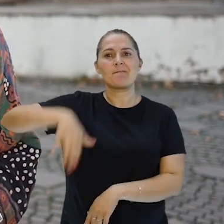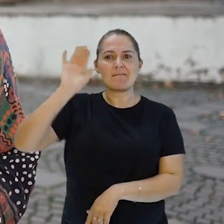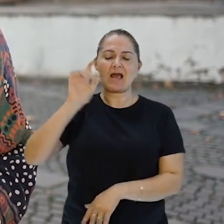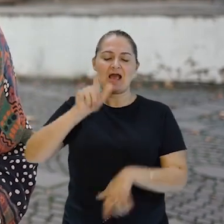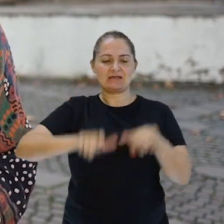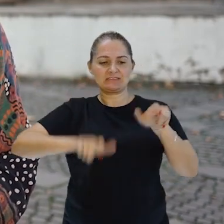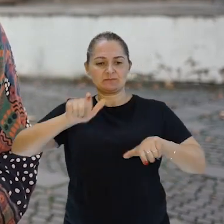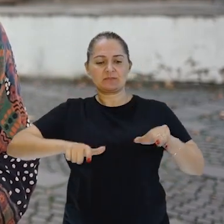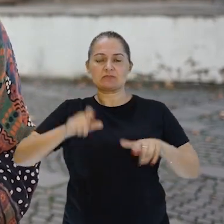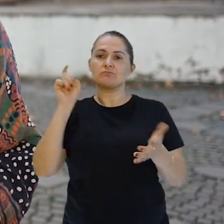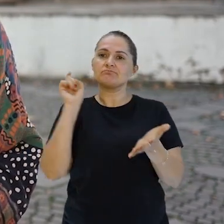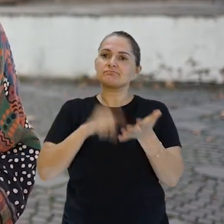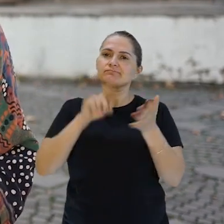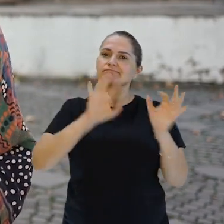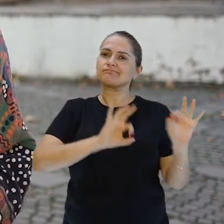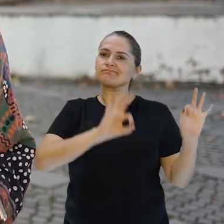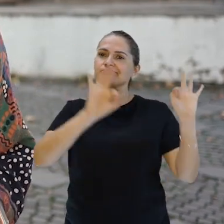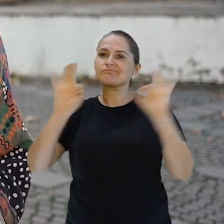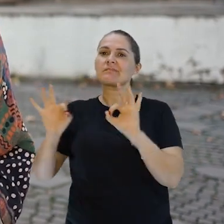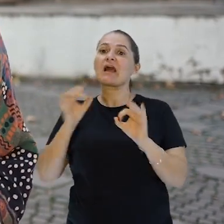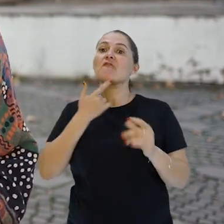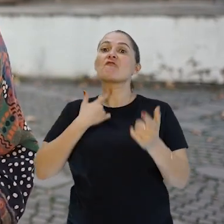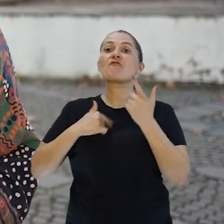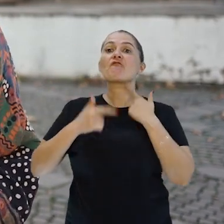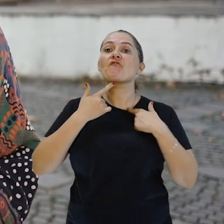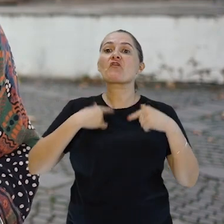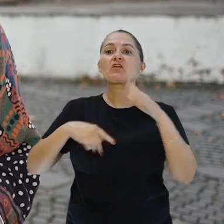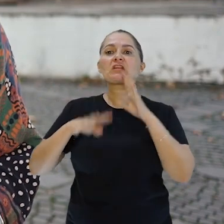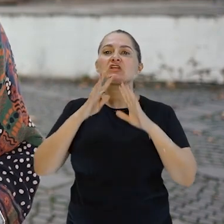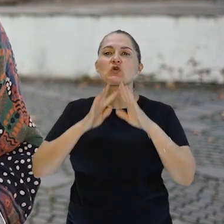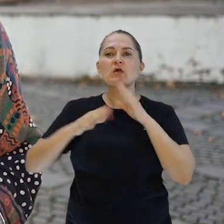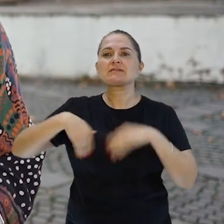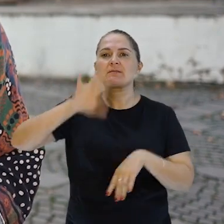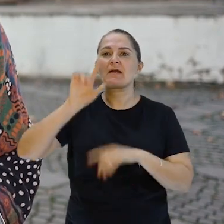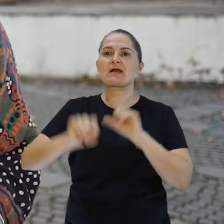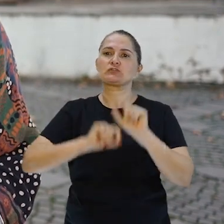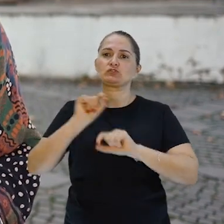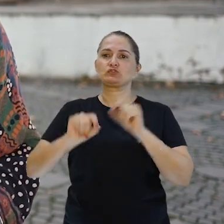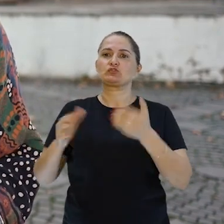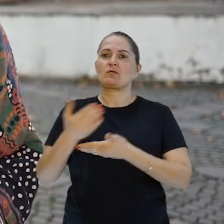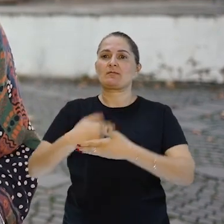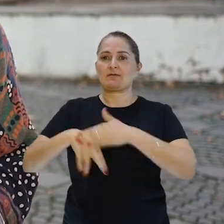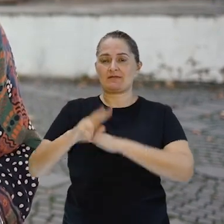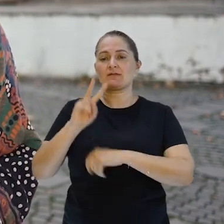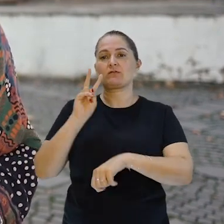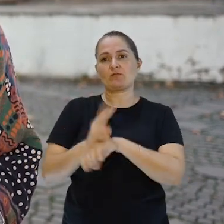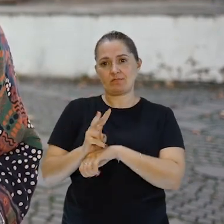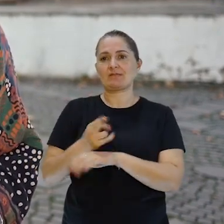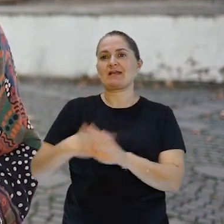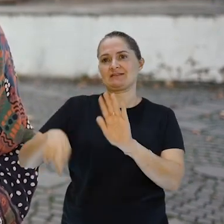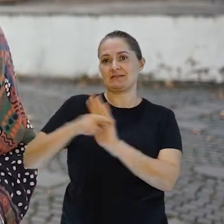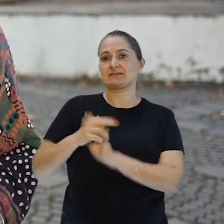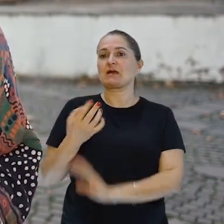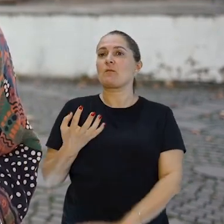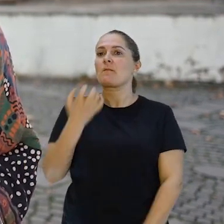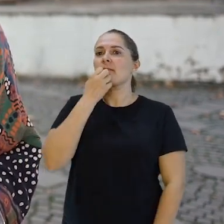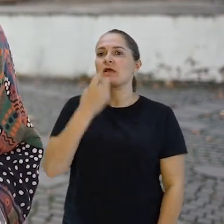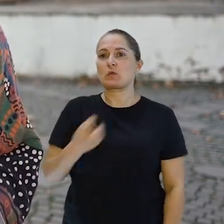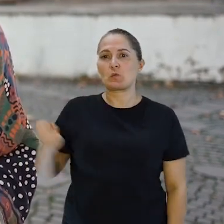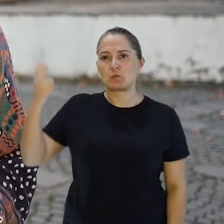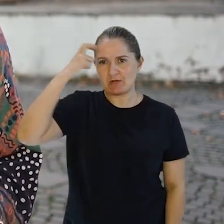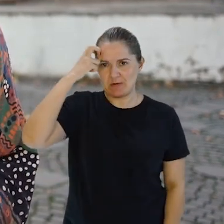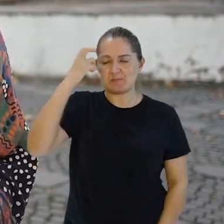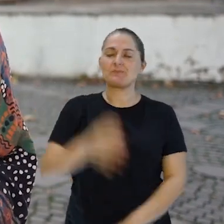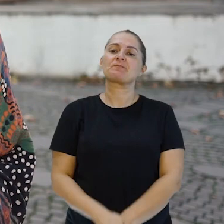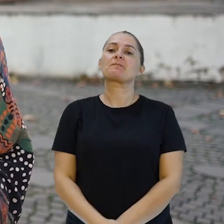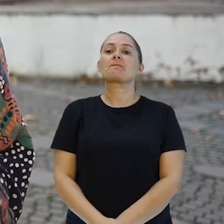motivação, né? Algo assim que as pessoas possam assistir, ficar com vontade de saber mais sobre a preservação, a conservação e a restauração